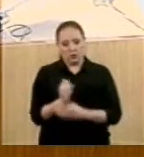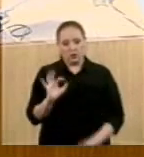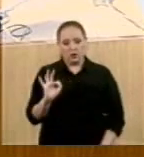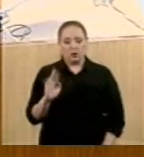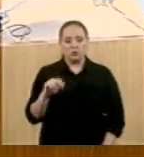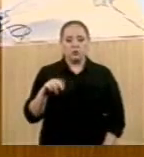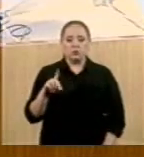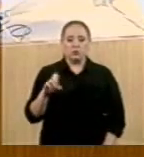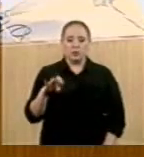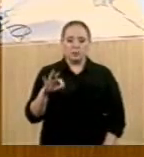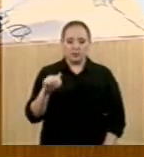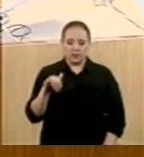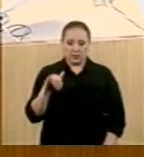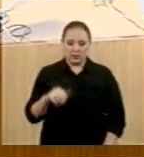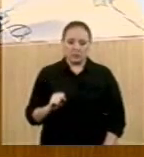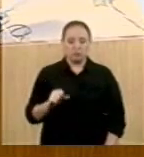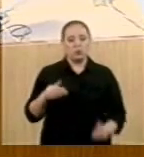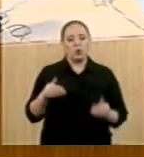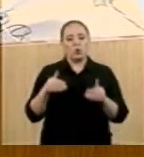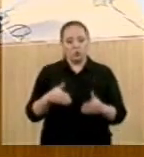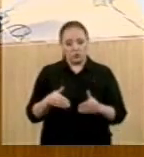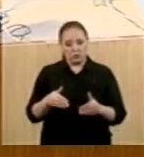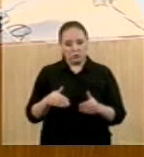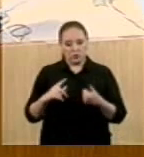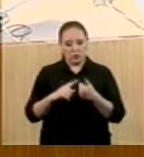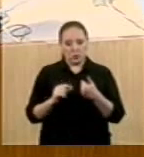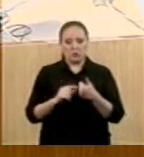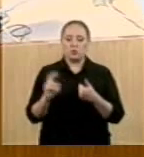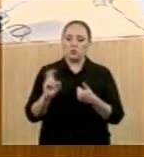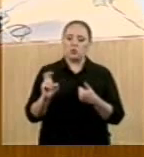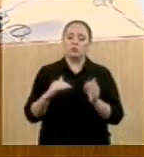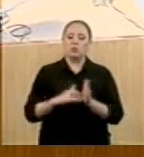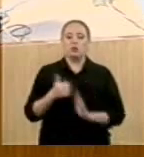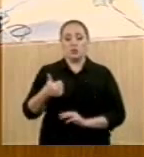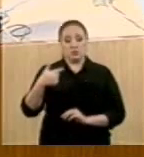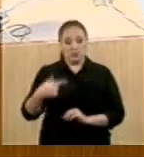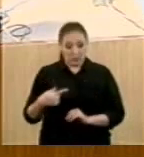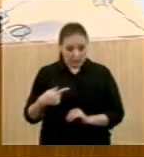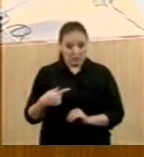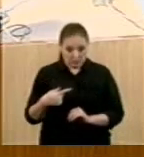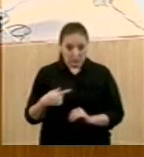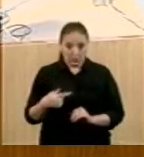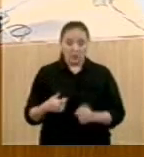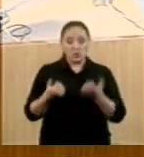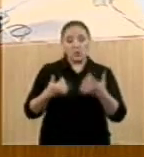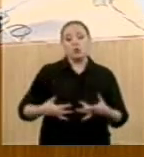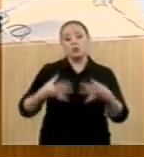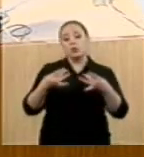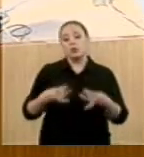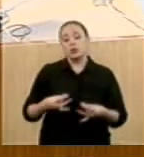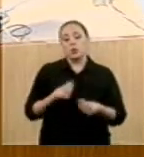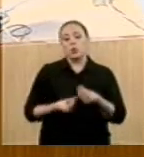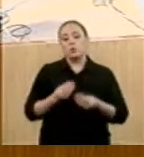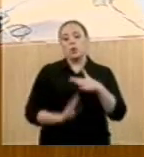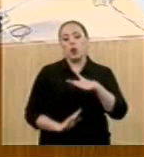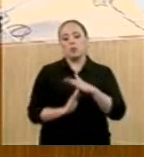fundamentais, topograficamente concentrados nos artigos 5º a 17, redefinindo com